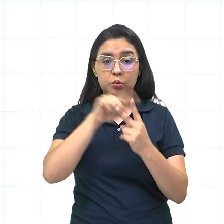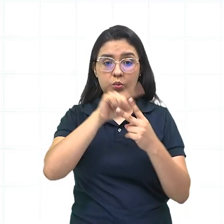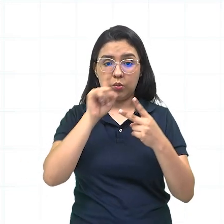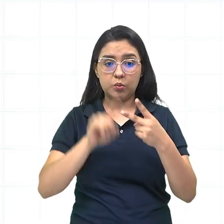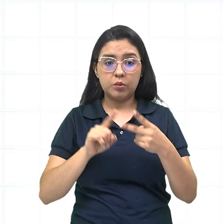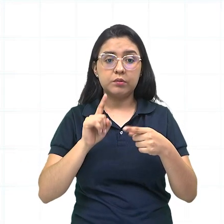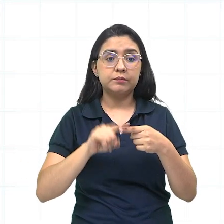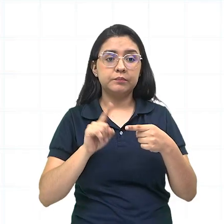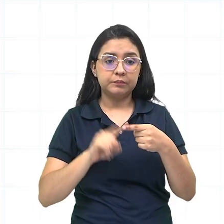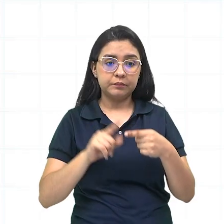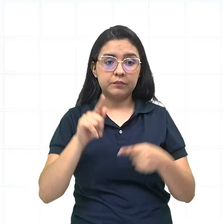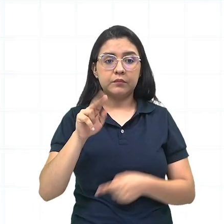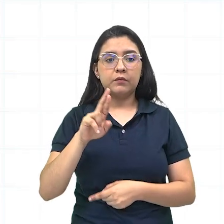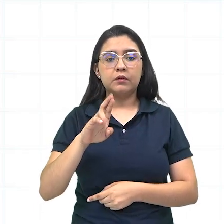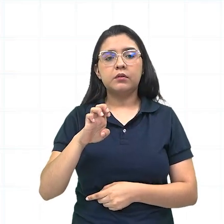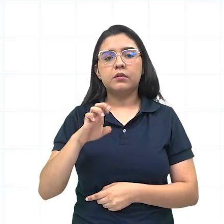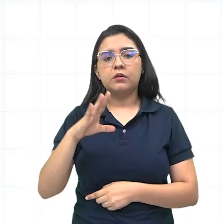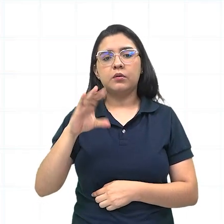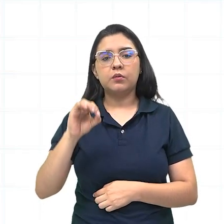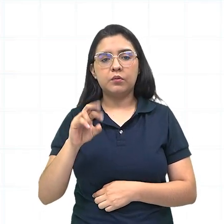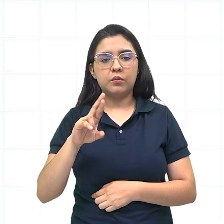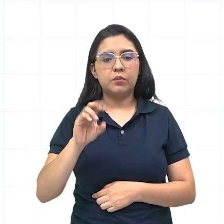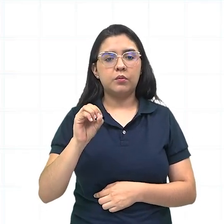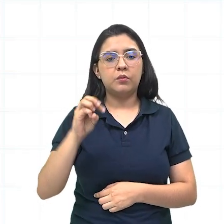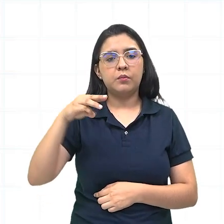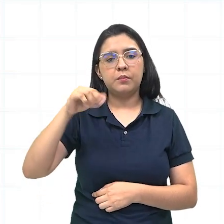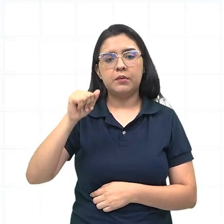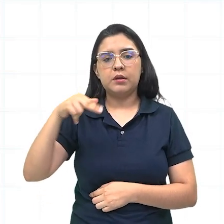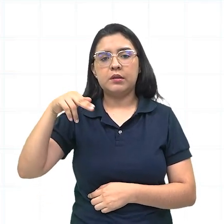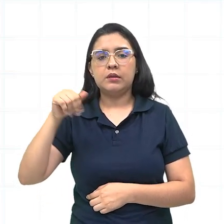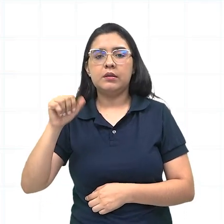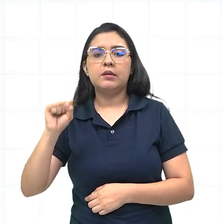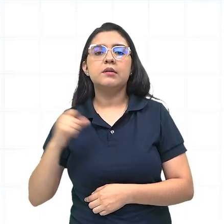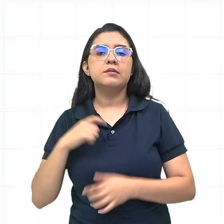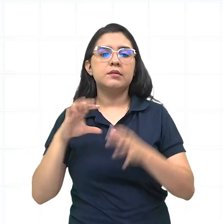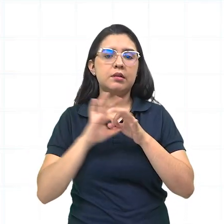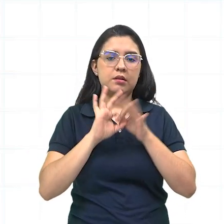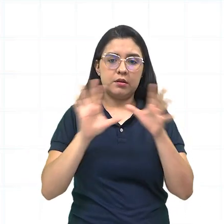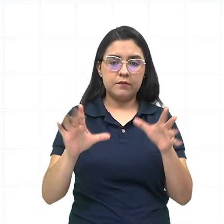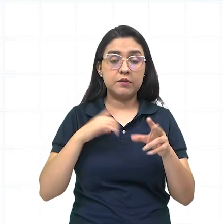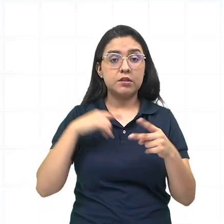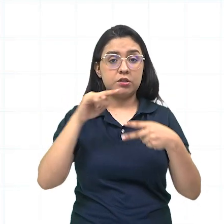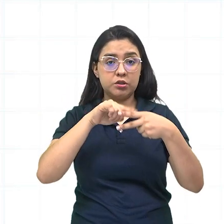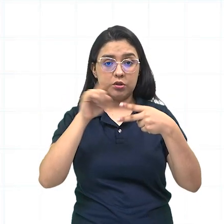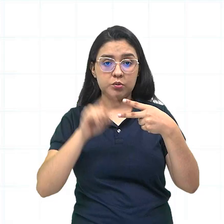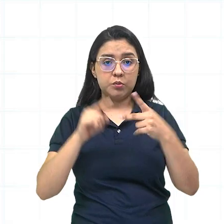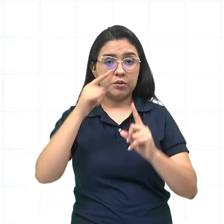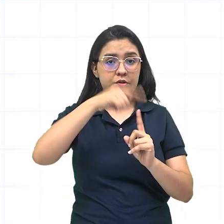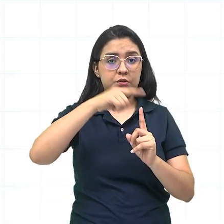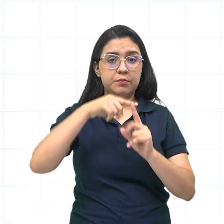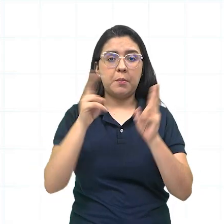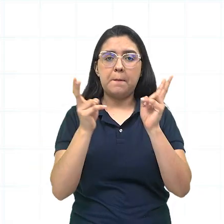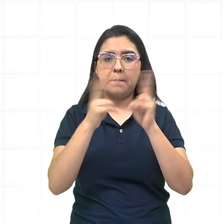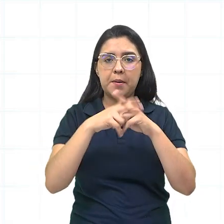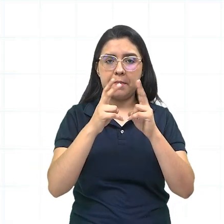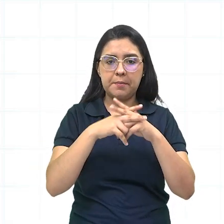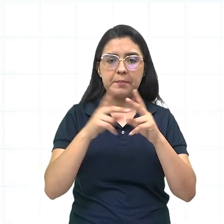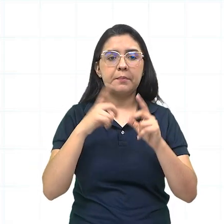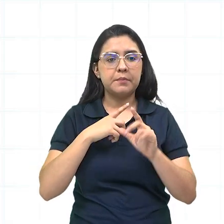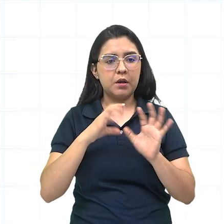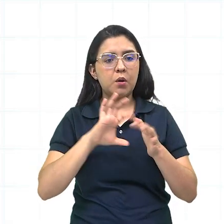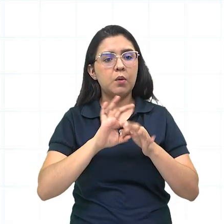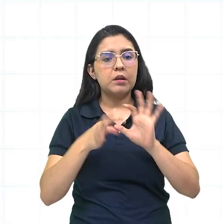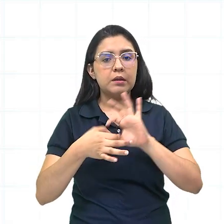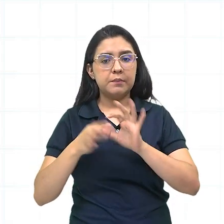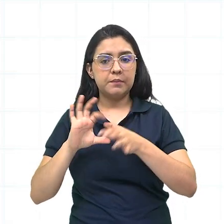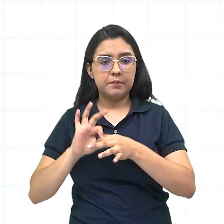modalidades, greco-romanas e livres, né? Então, essas duas modalidades, elas são modalidades